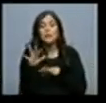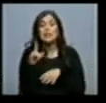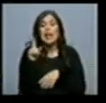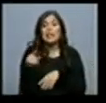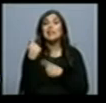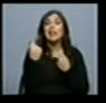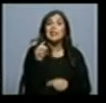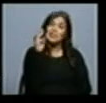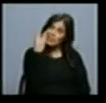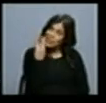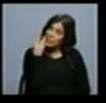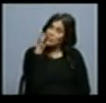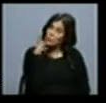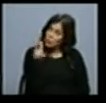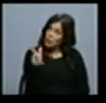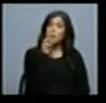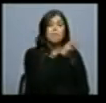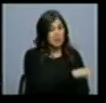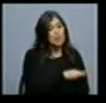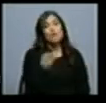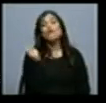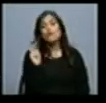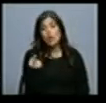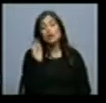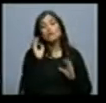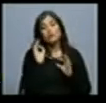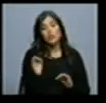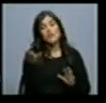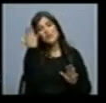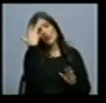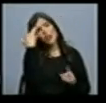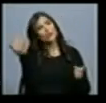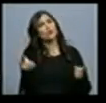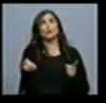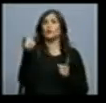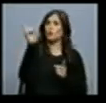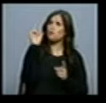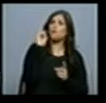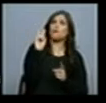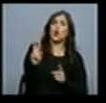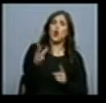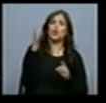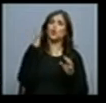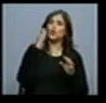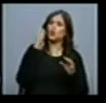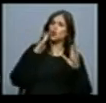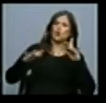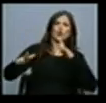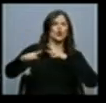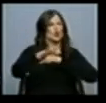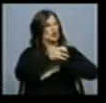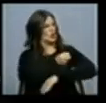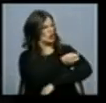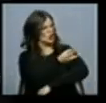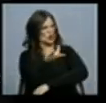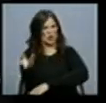mil milhões de anos. Não era propriamente suposto encontrarmos poeira, grande quantidades de poeira, à volta